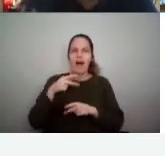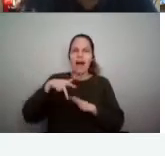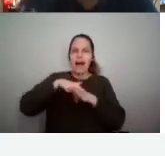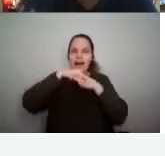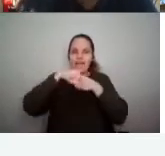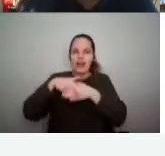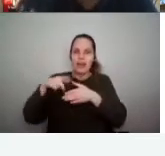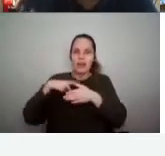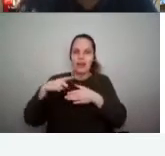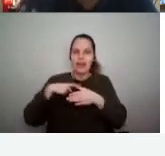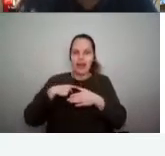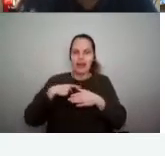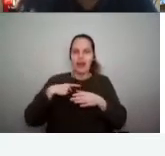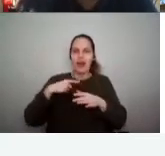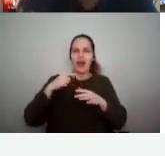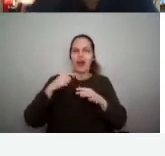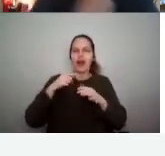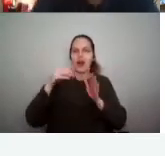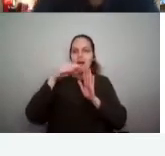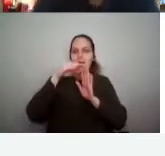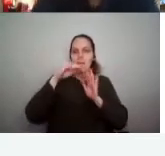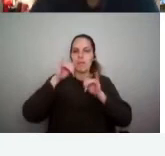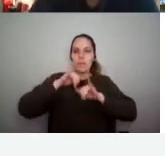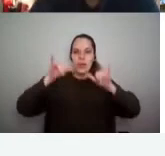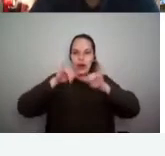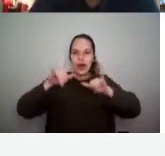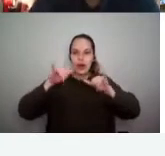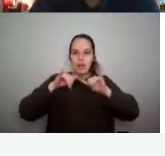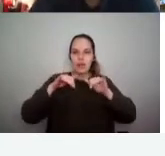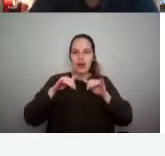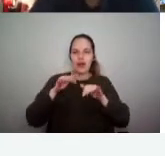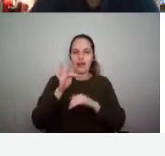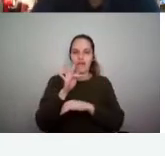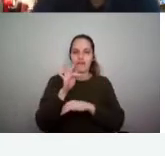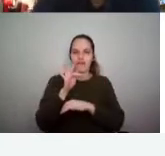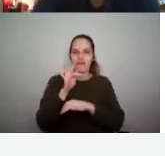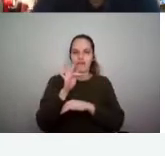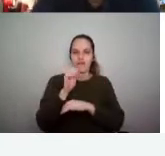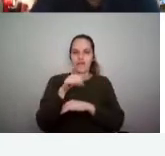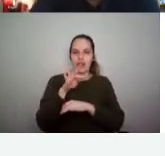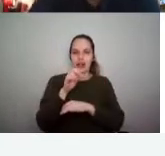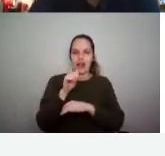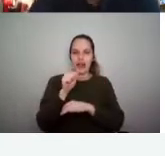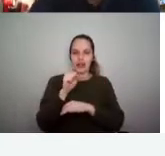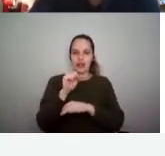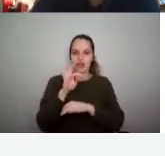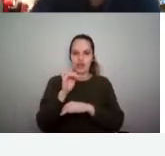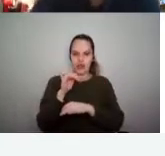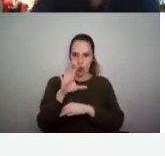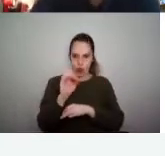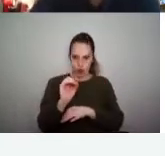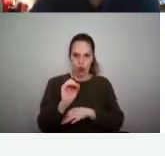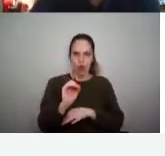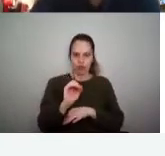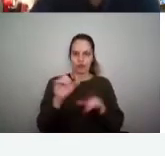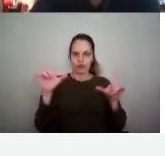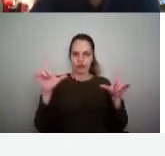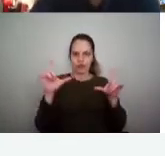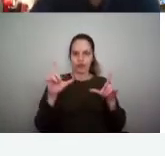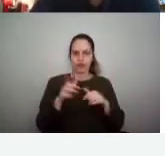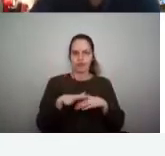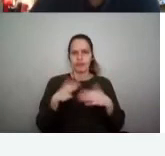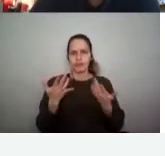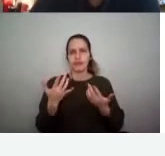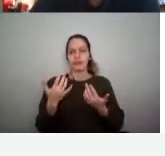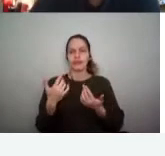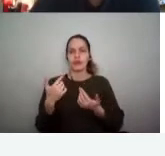daquele que eu levei. E eu fui barrado, assim, imediatamente, porque eu estava levando um boneco de espuma, né, para uma UTI e tal. Olha, Diego, não